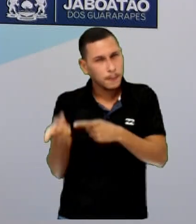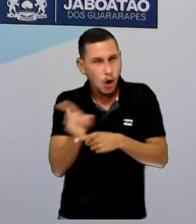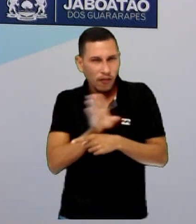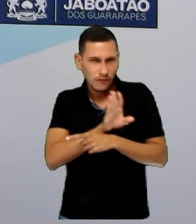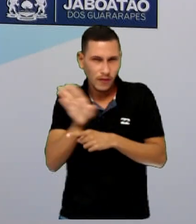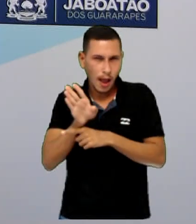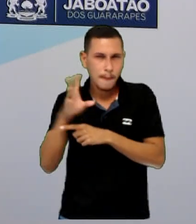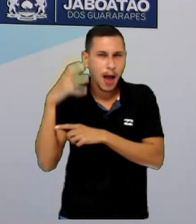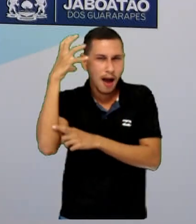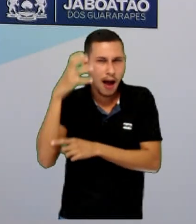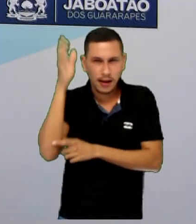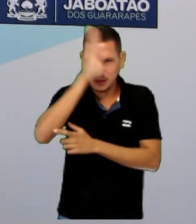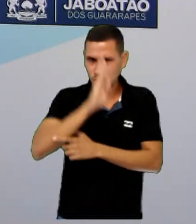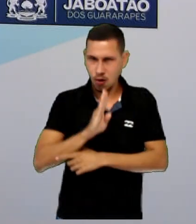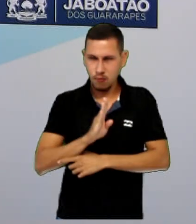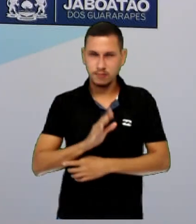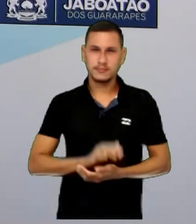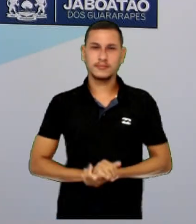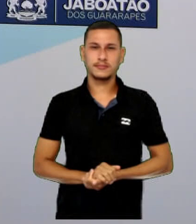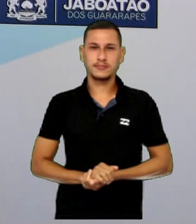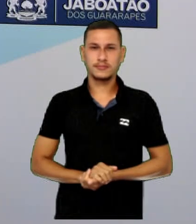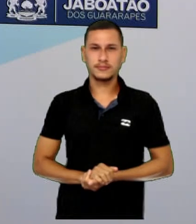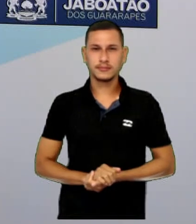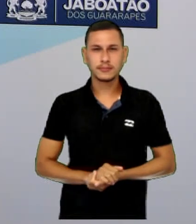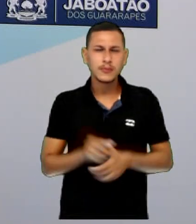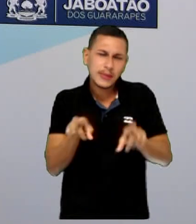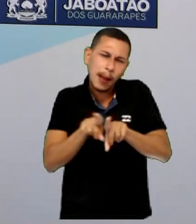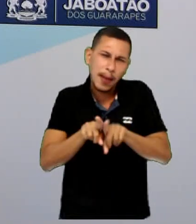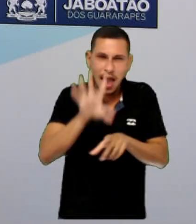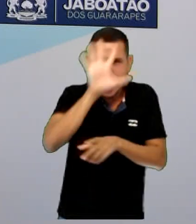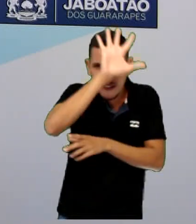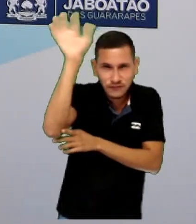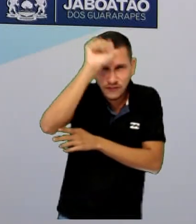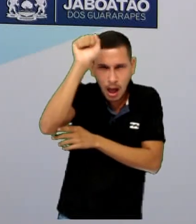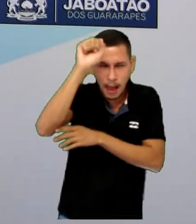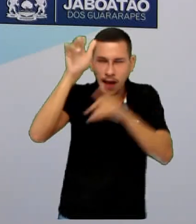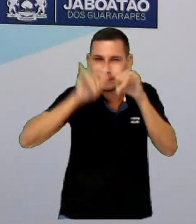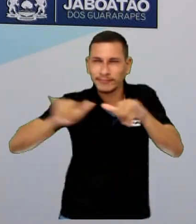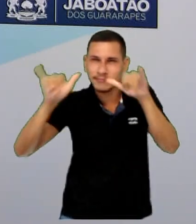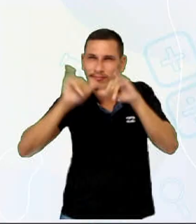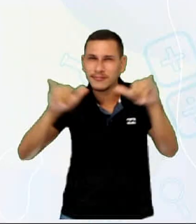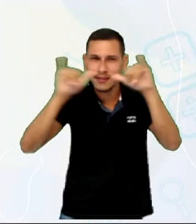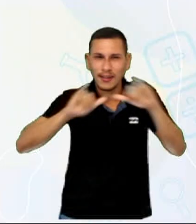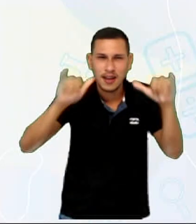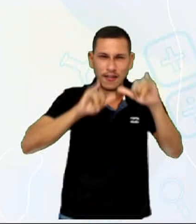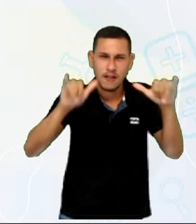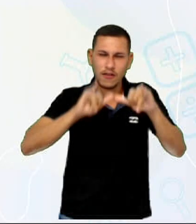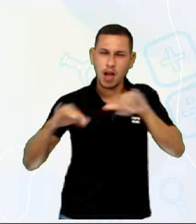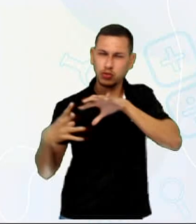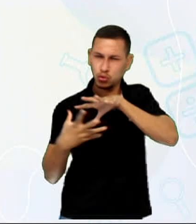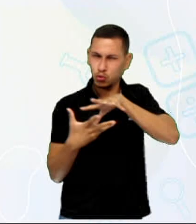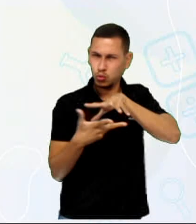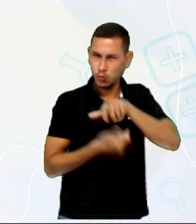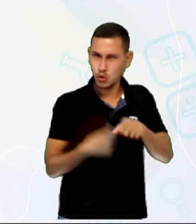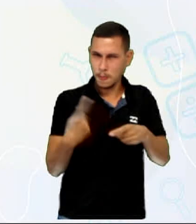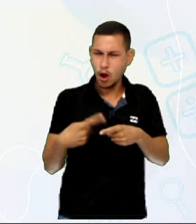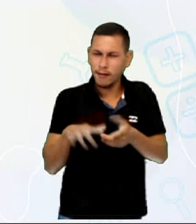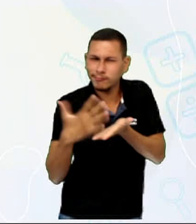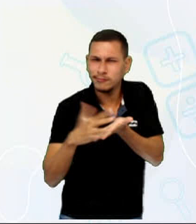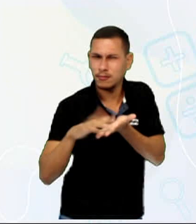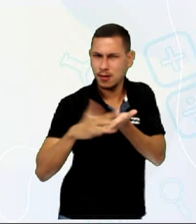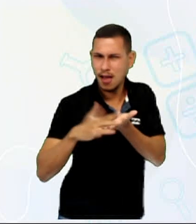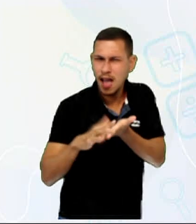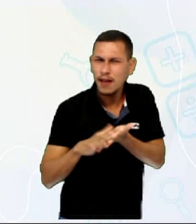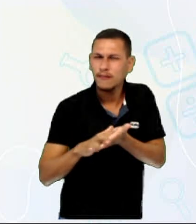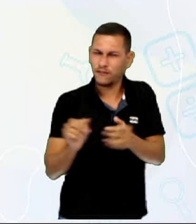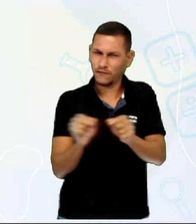Rádio Nacional. Sua fama se espalha, pois com o pandeiro ele fazia